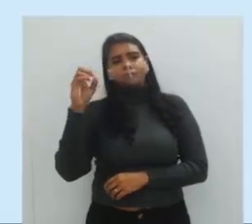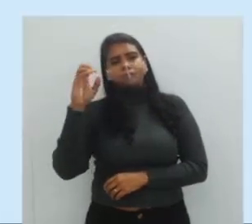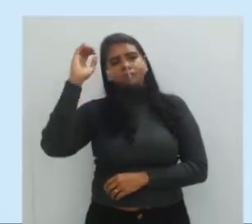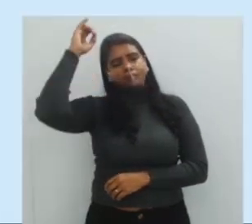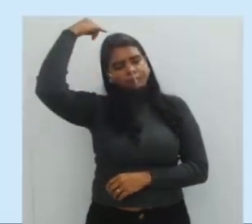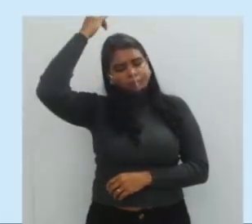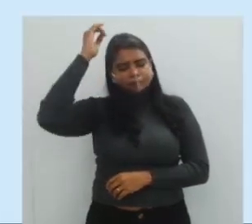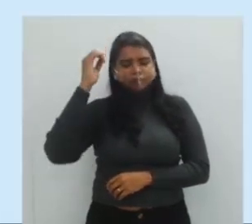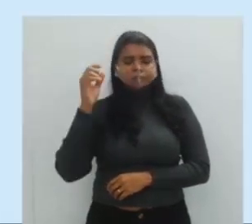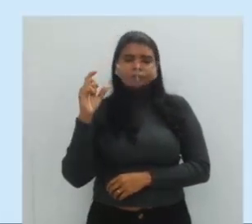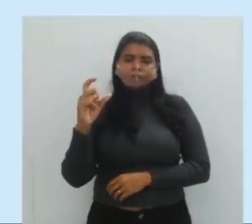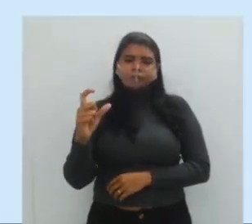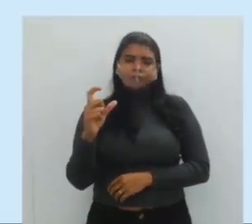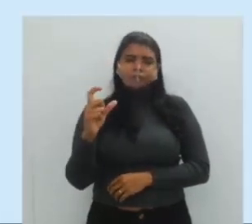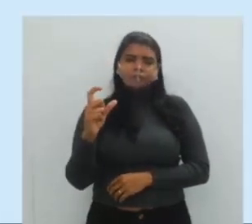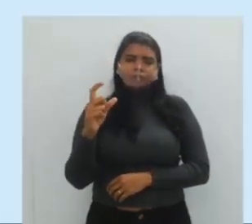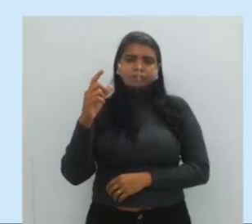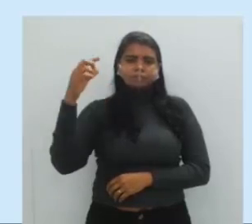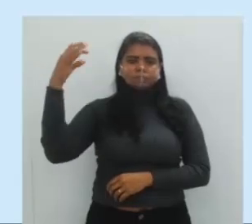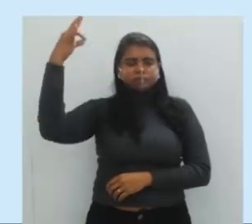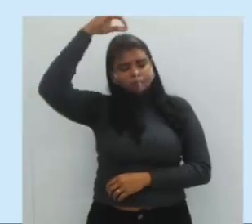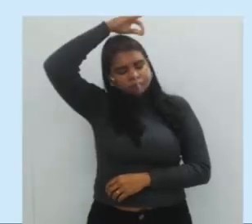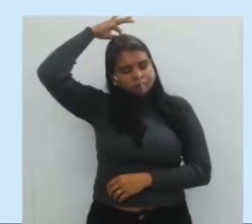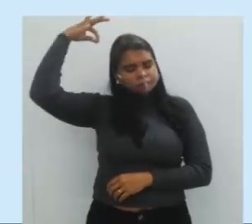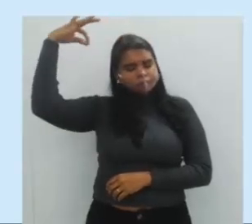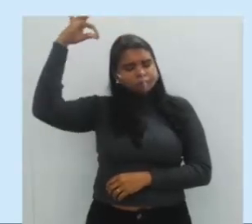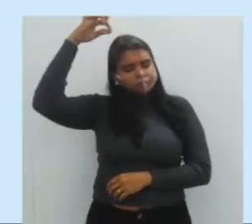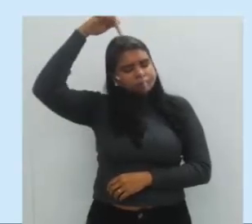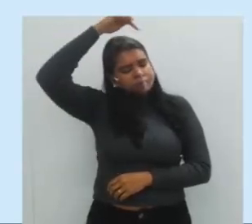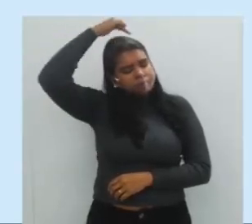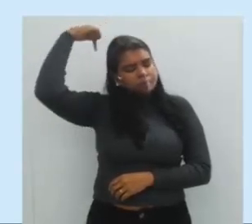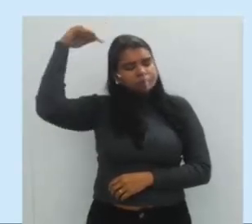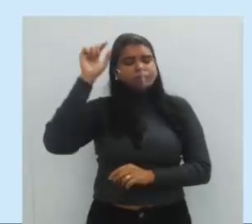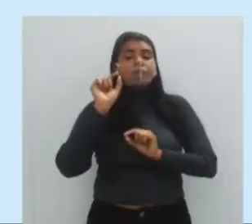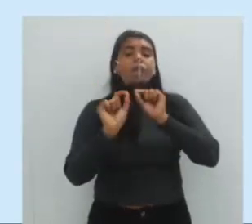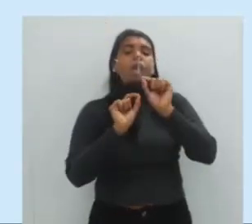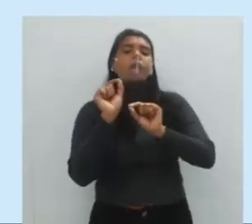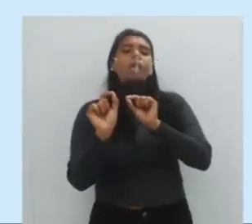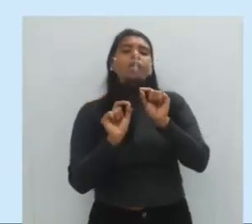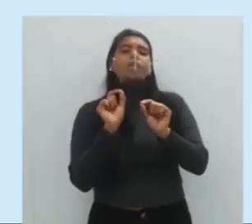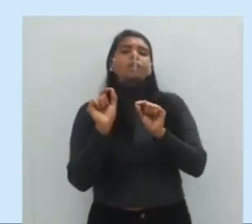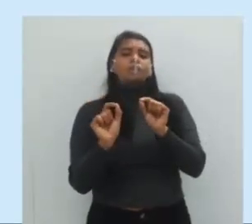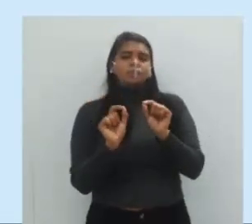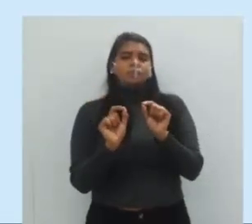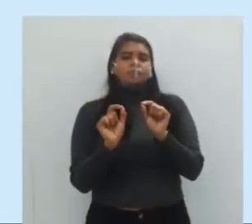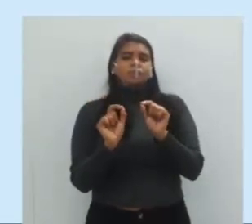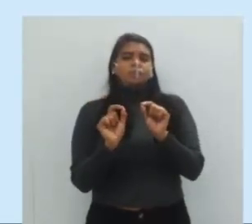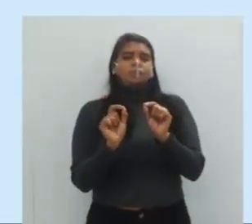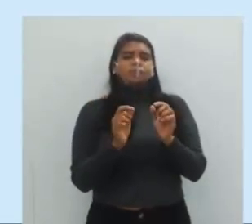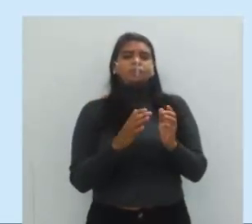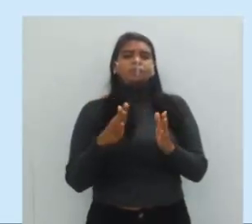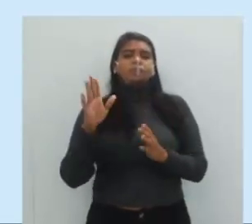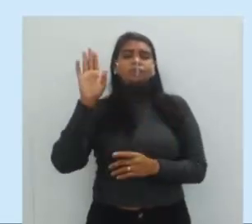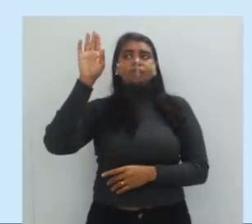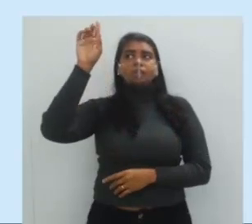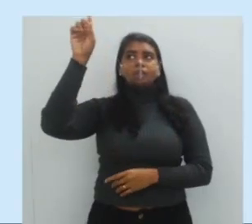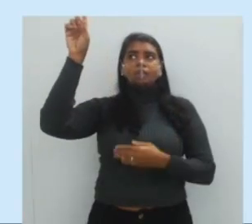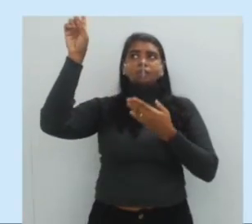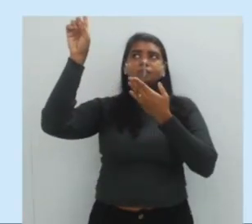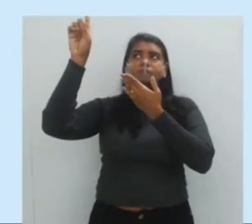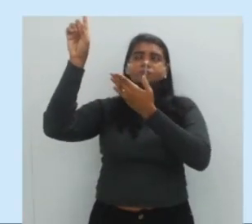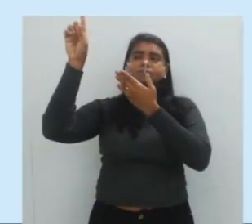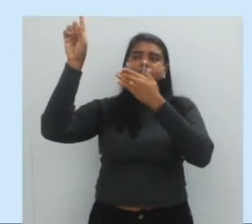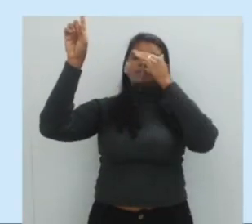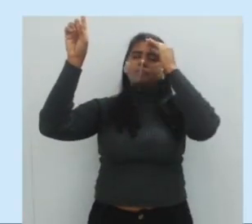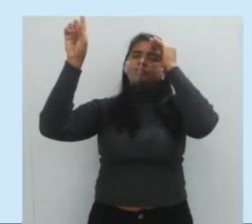palavra sagrado, certo? Que vai significar justamente aquilo que é relativo, inerente a